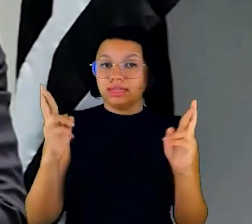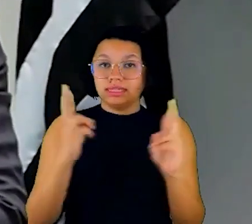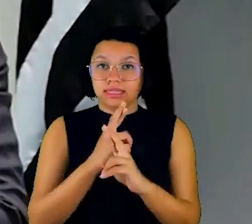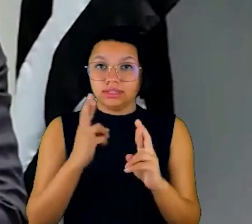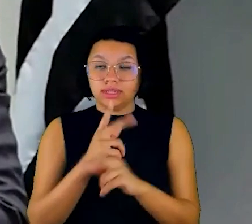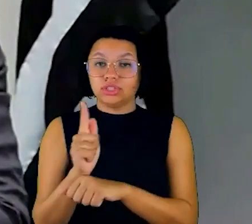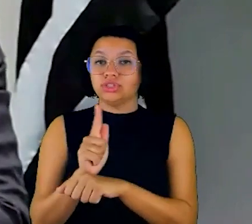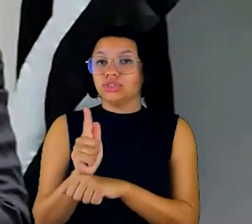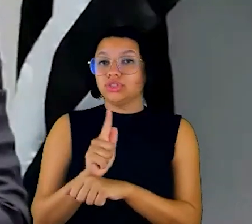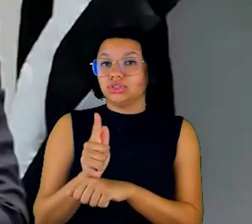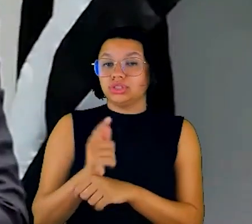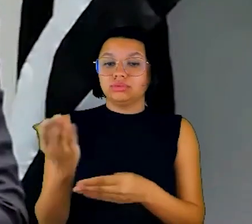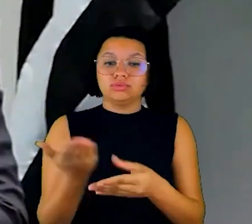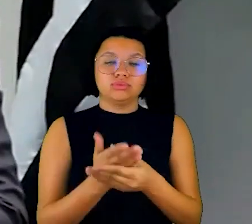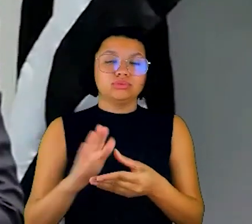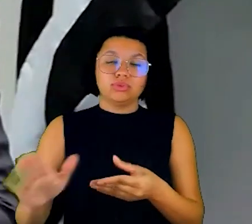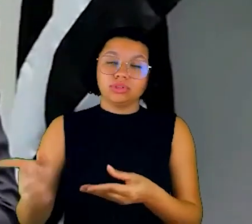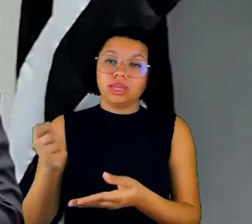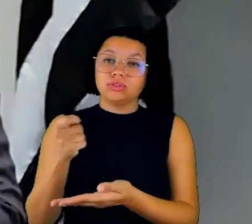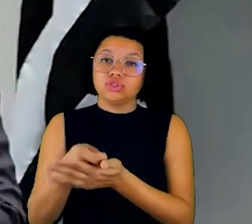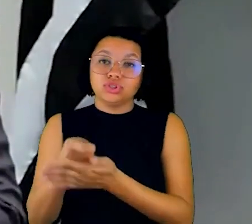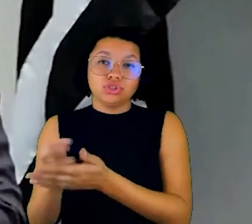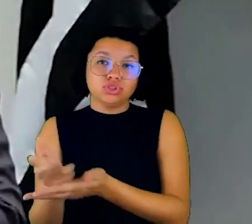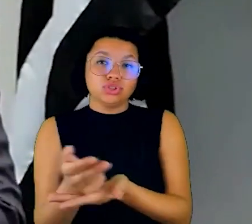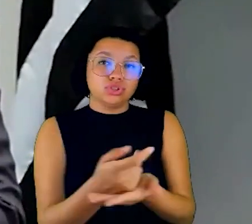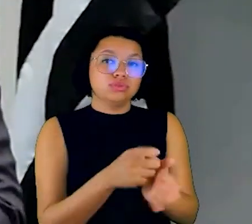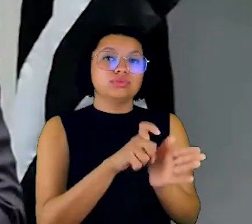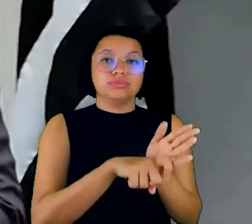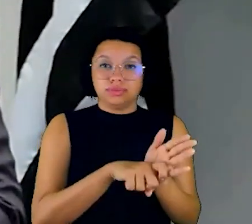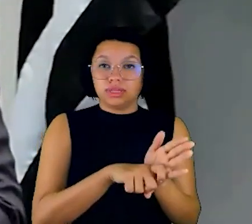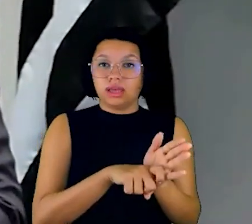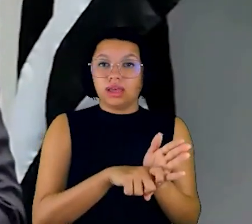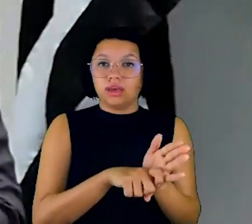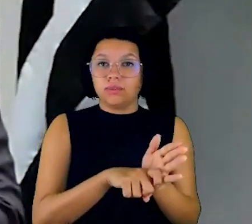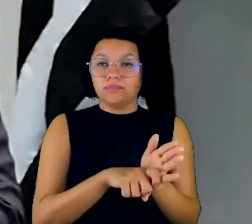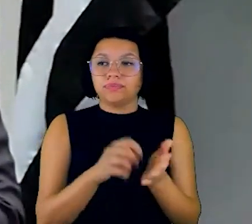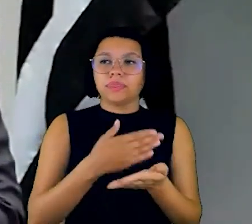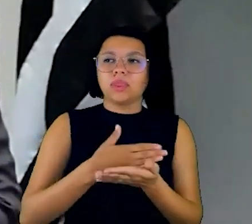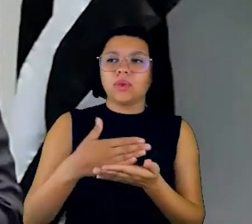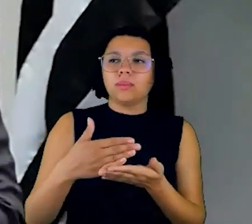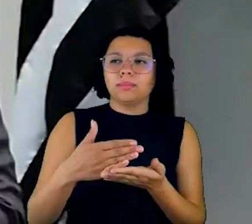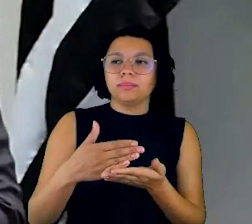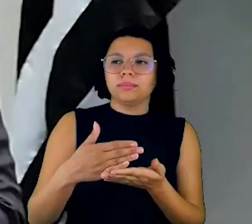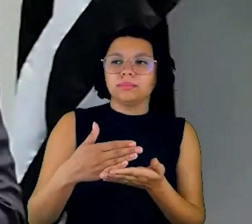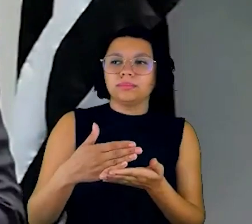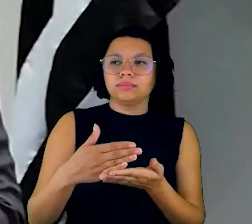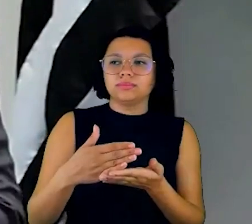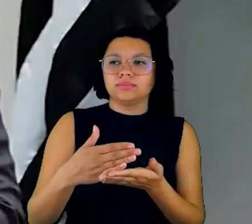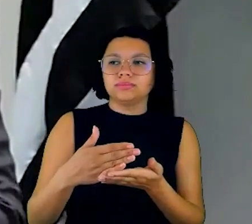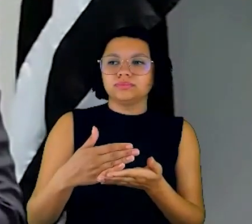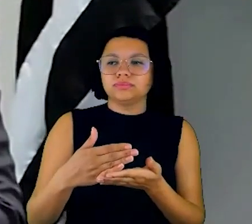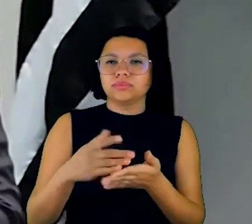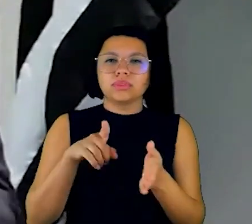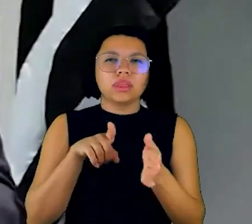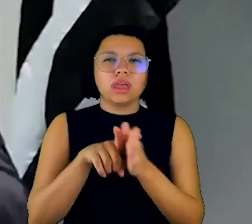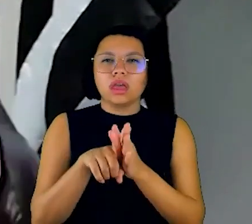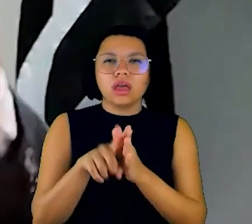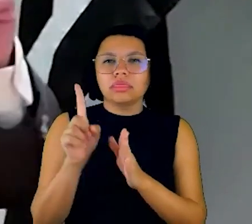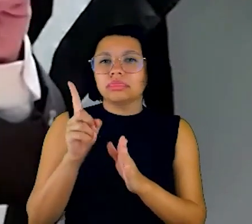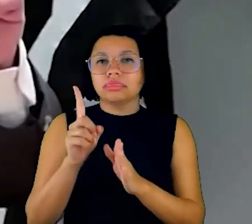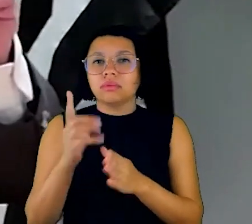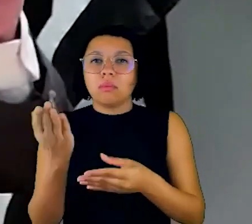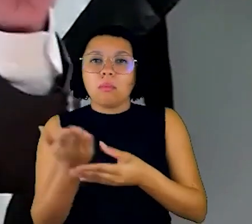da gestão dos processos de execução fiscal partem da premissa não